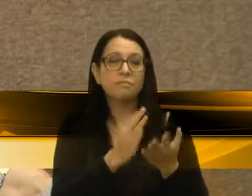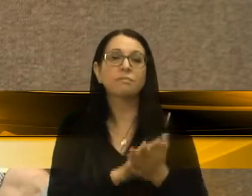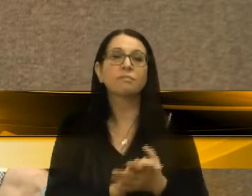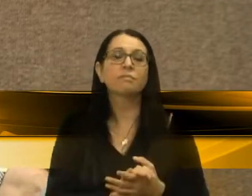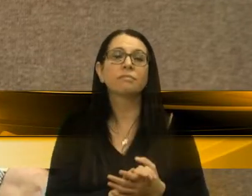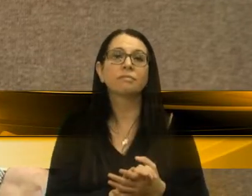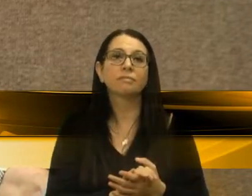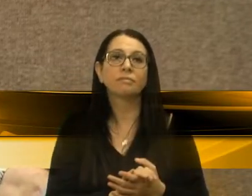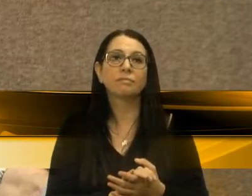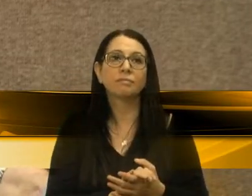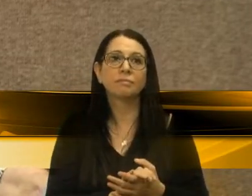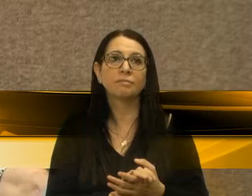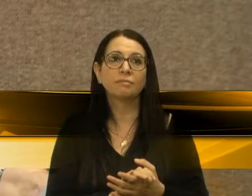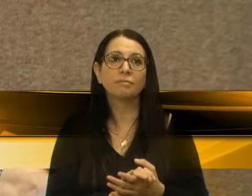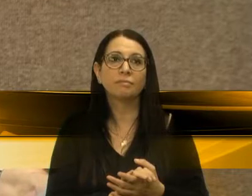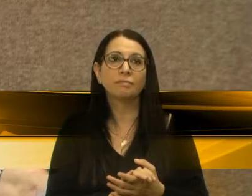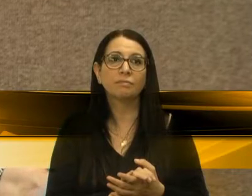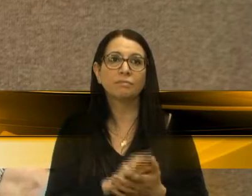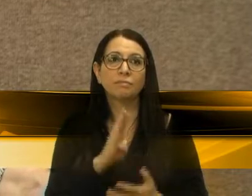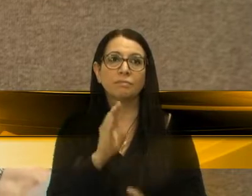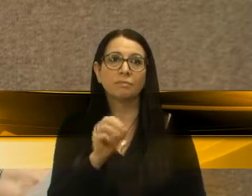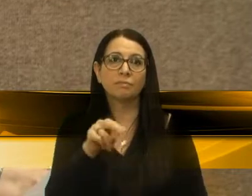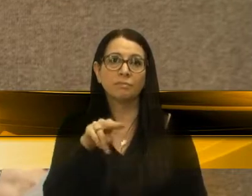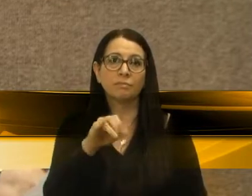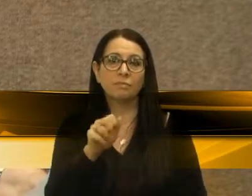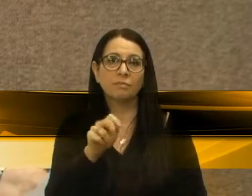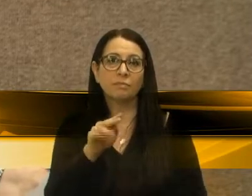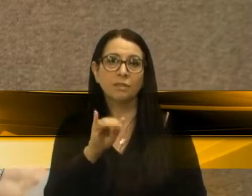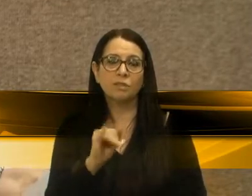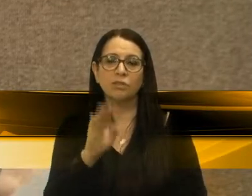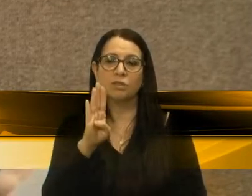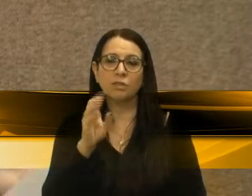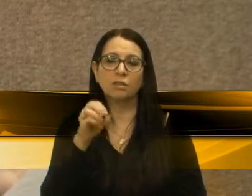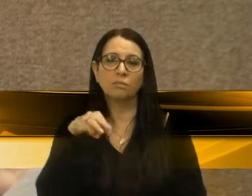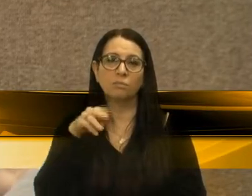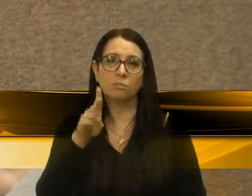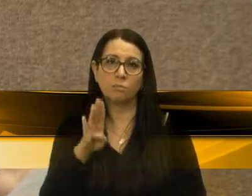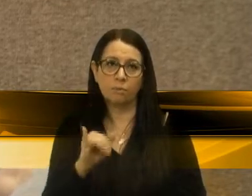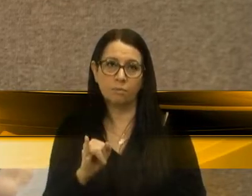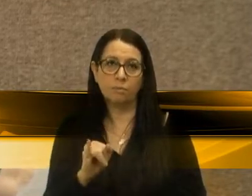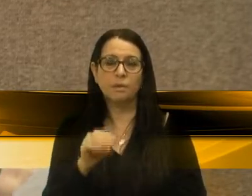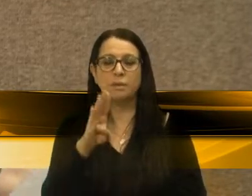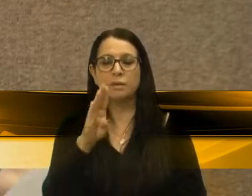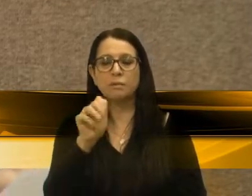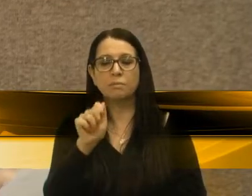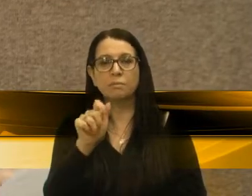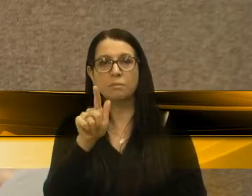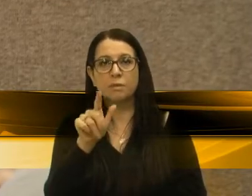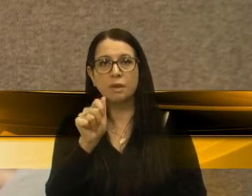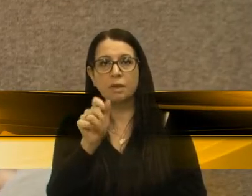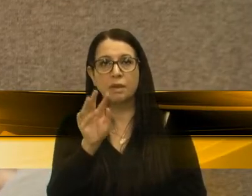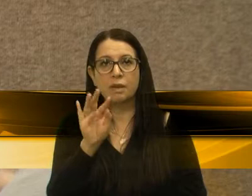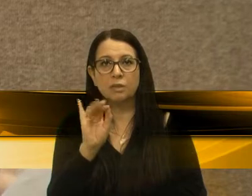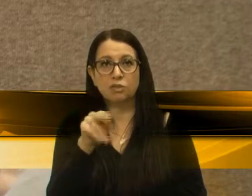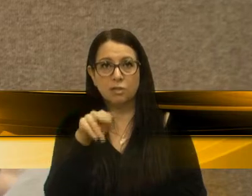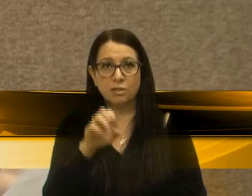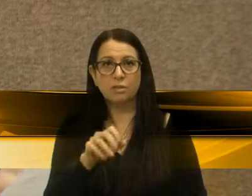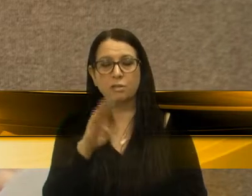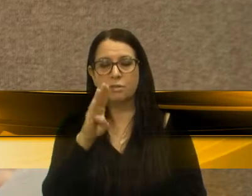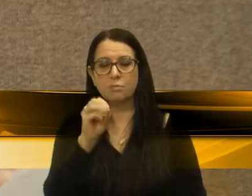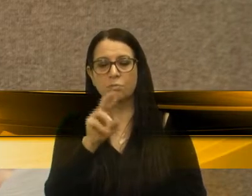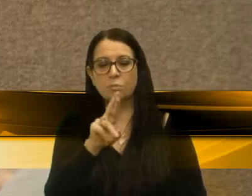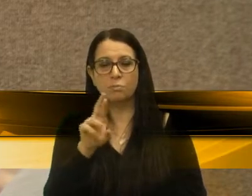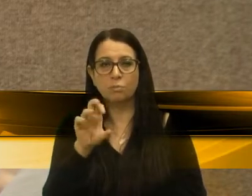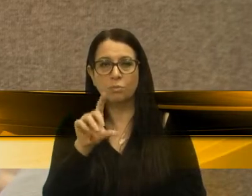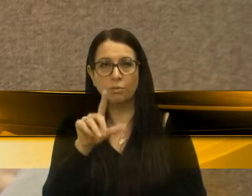Então, a família Boniatti, a família Bampi, a família Bagatini, a família Borella,